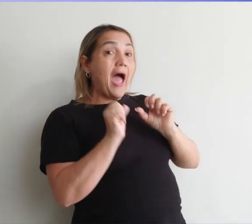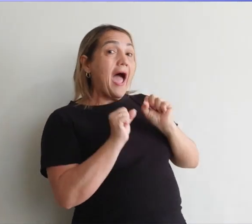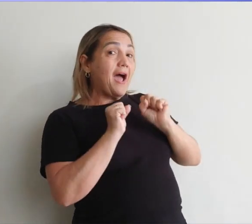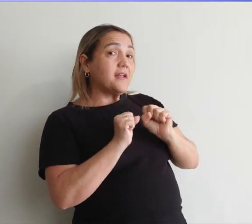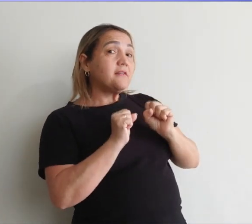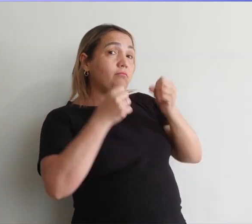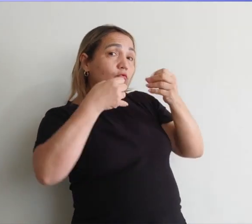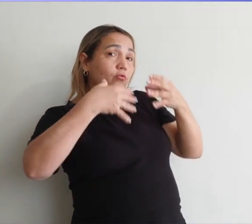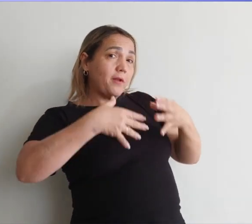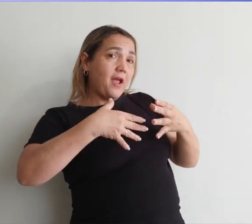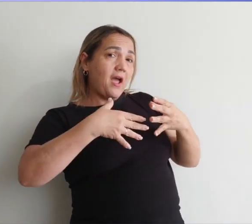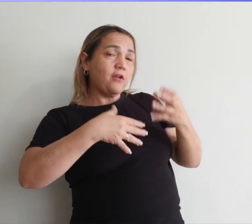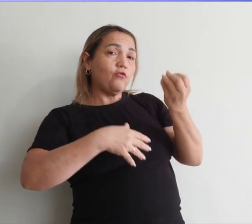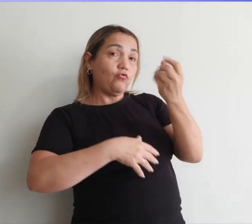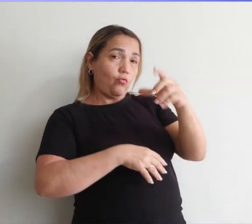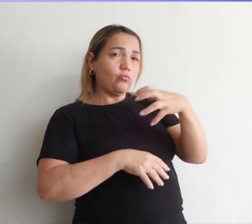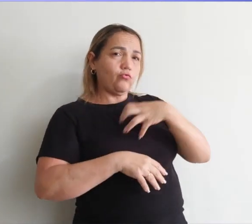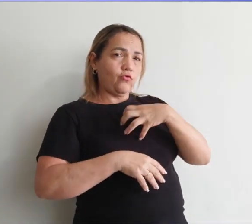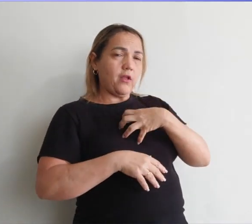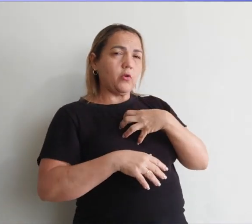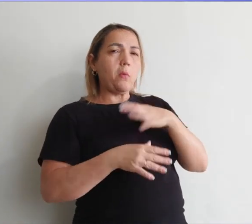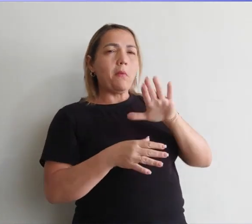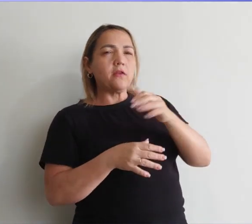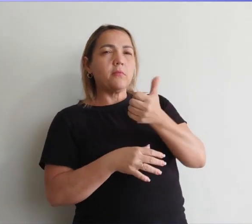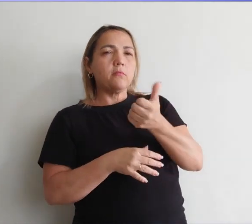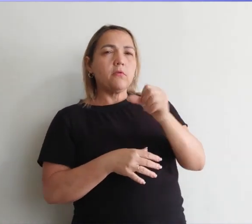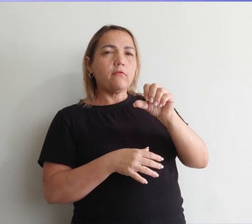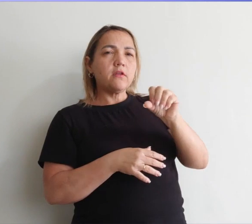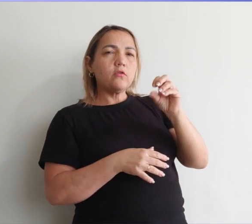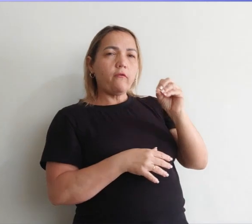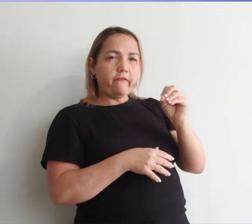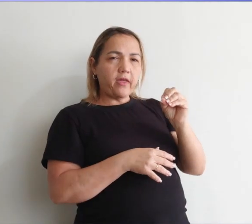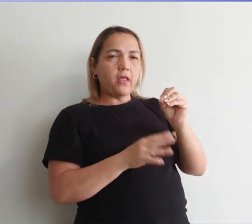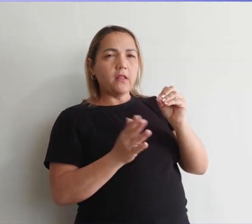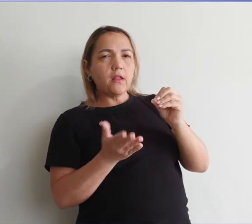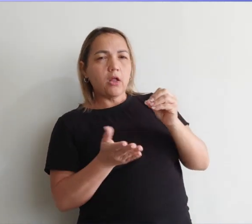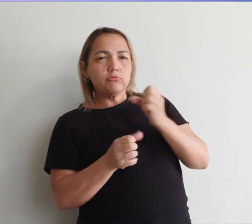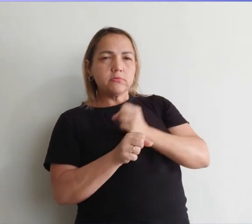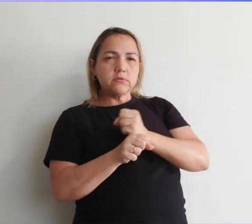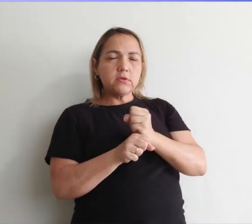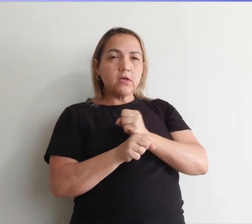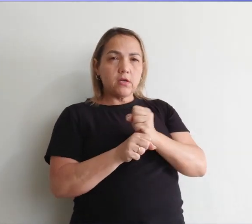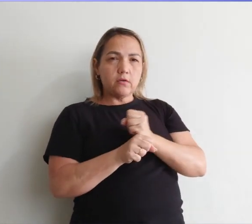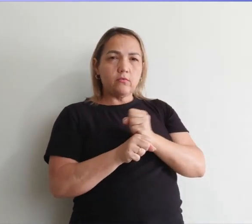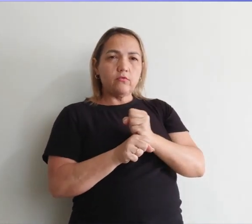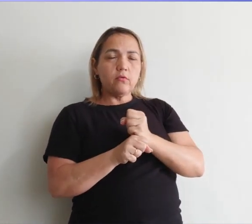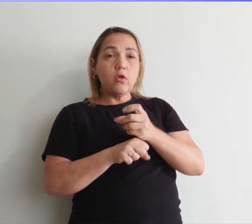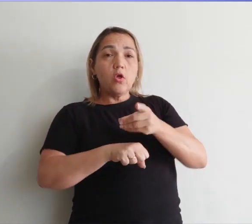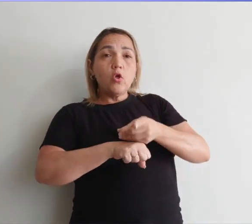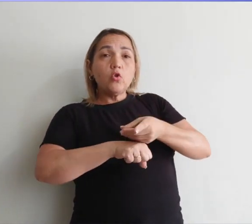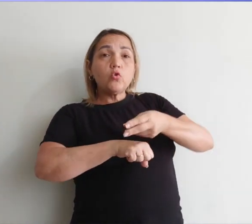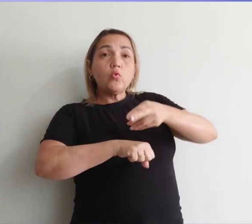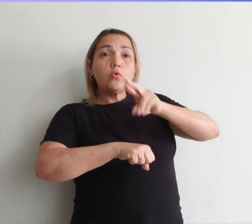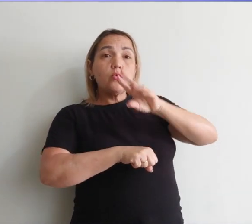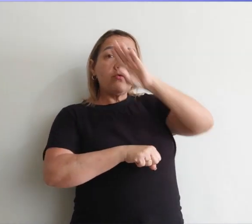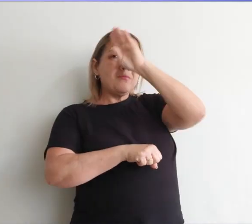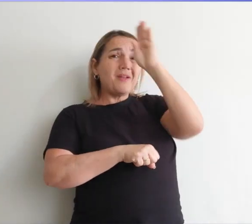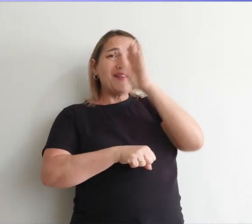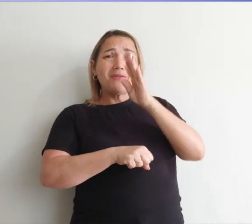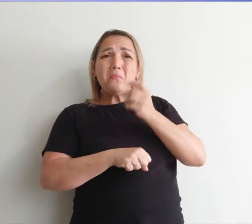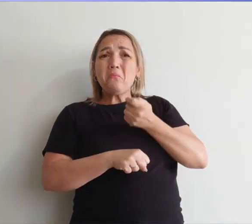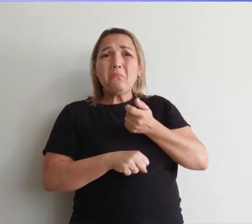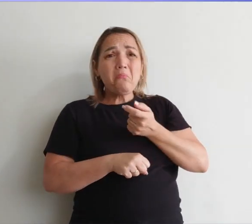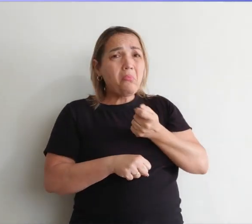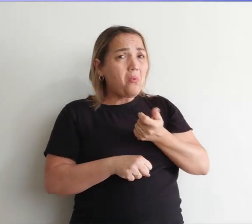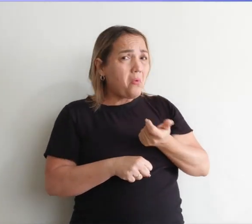talvez, assim. Claro. Na década de 90, com certeza, a quantidade de doutores no Brasil era muito